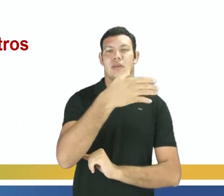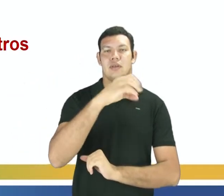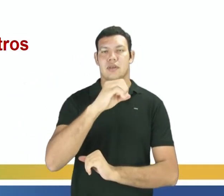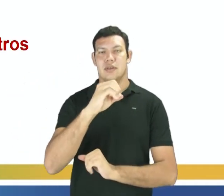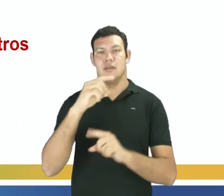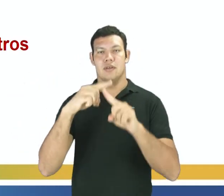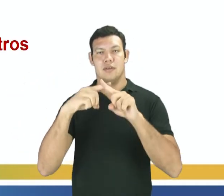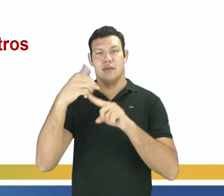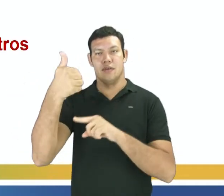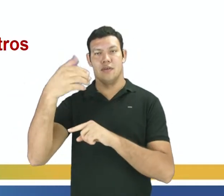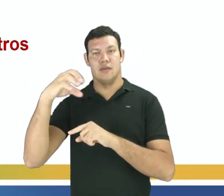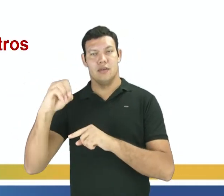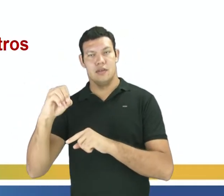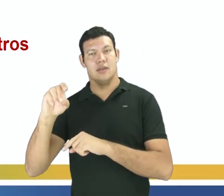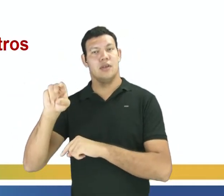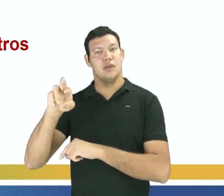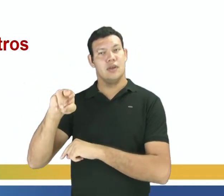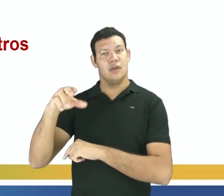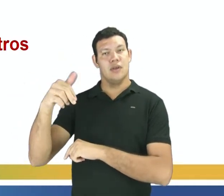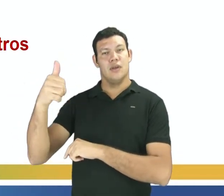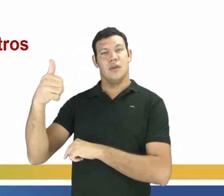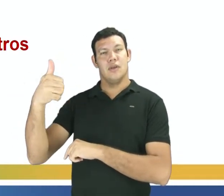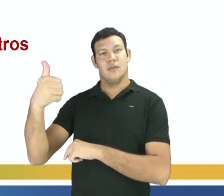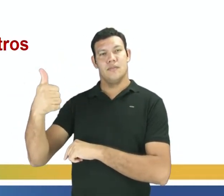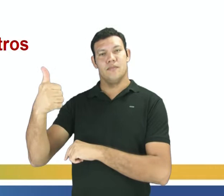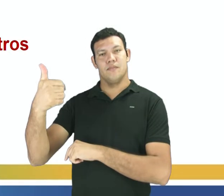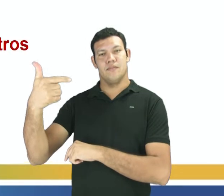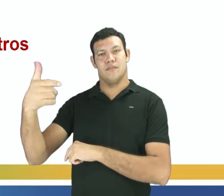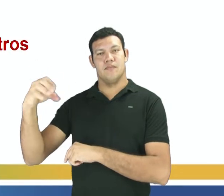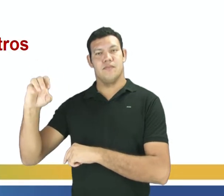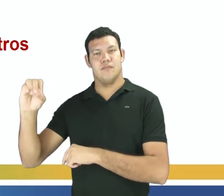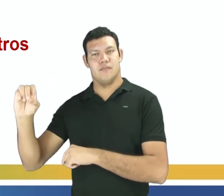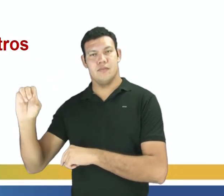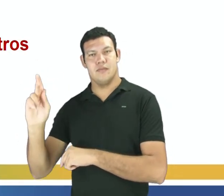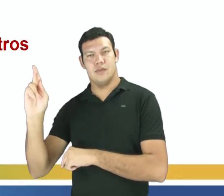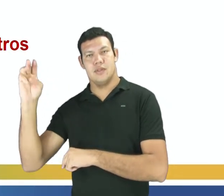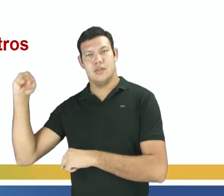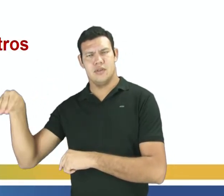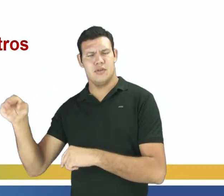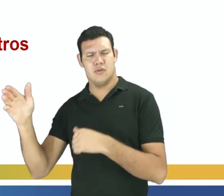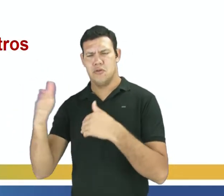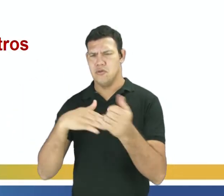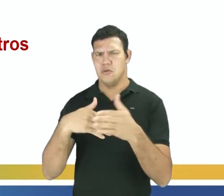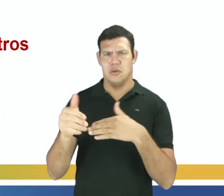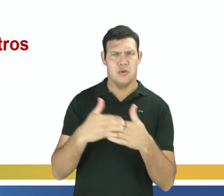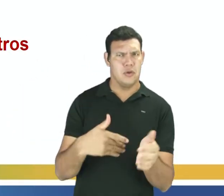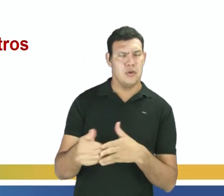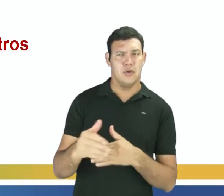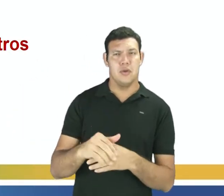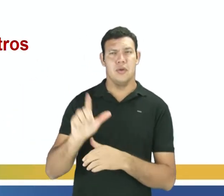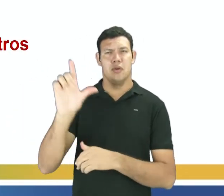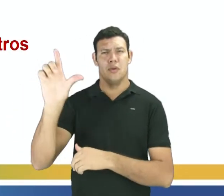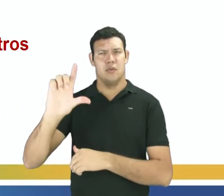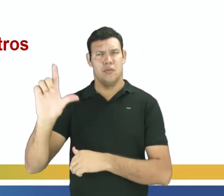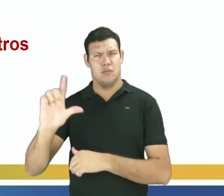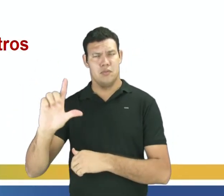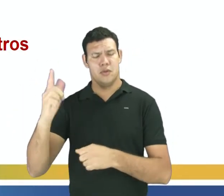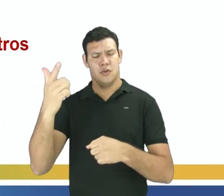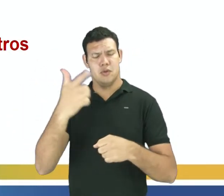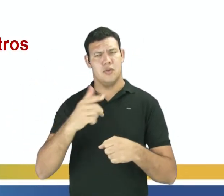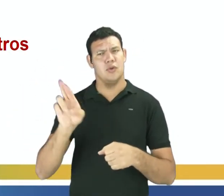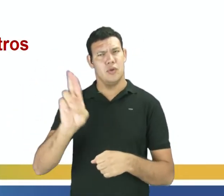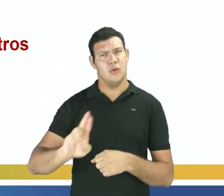1.200. E essa relação você poderia utilizar para qualquer quantidade de litros que fosse dada e